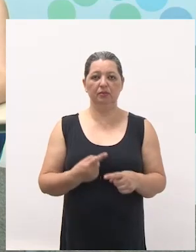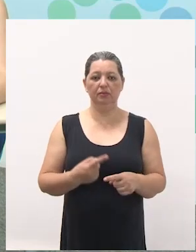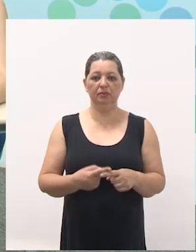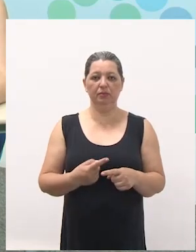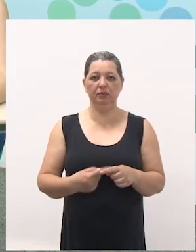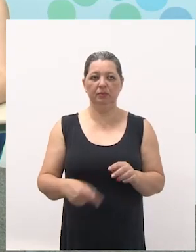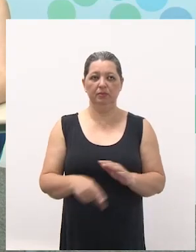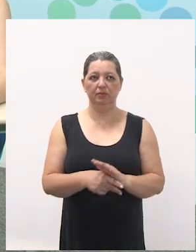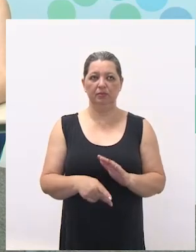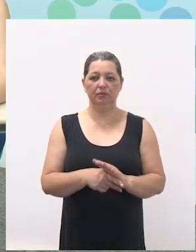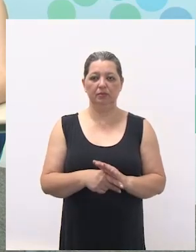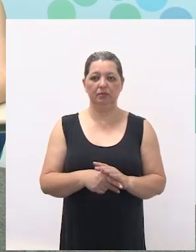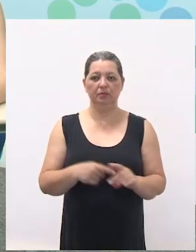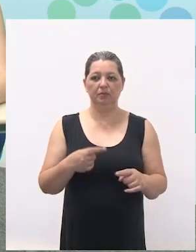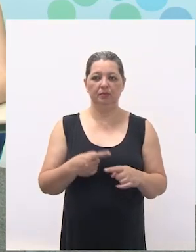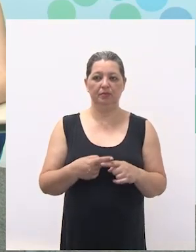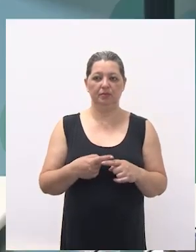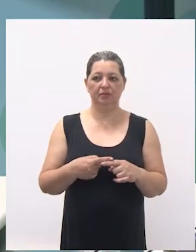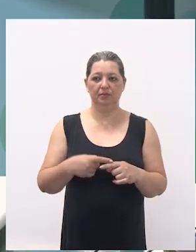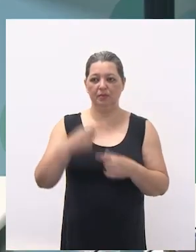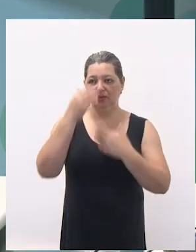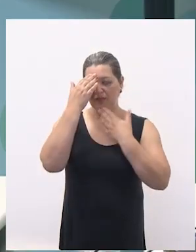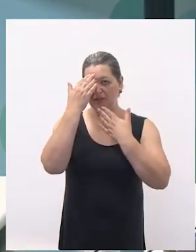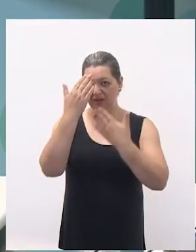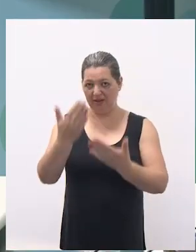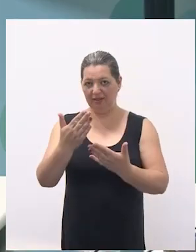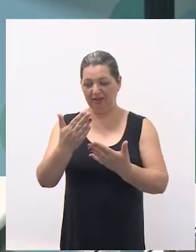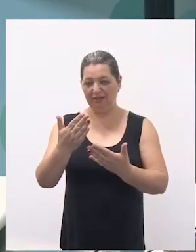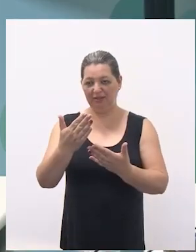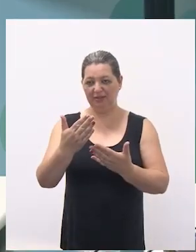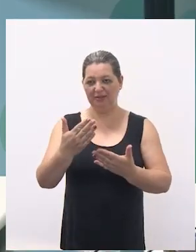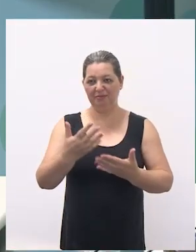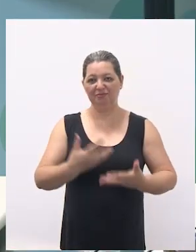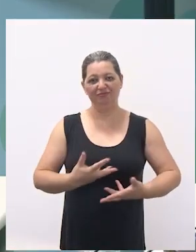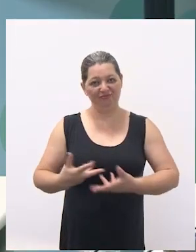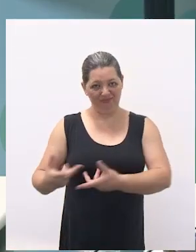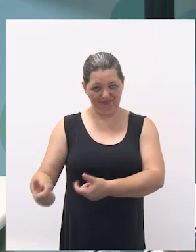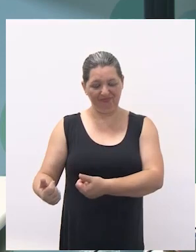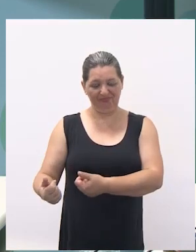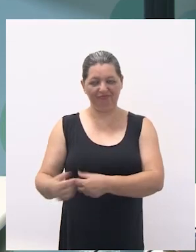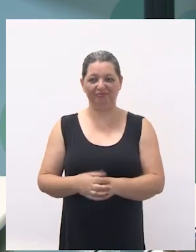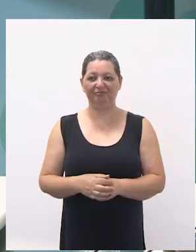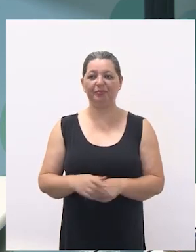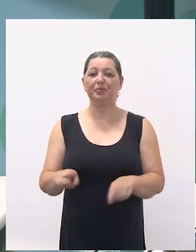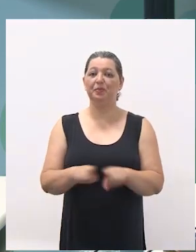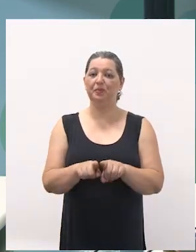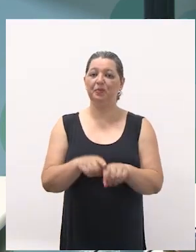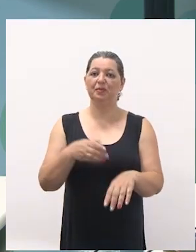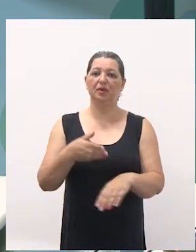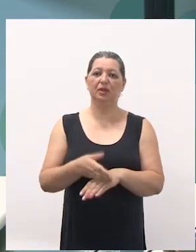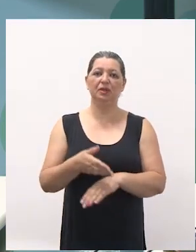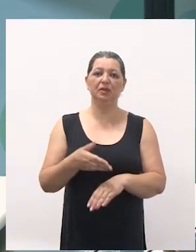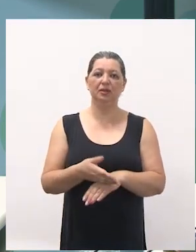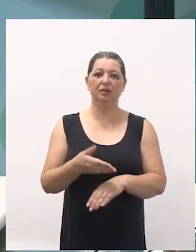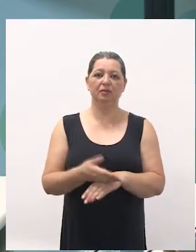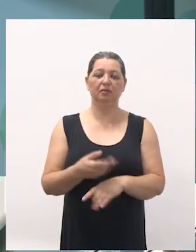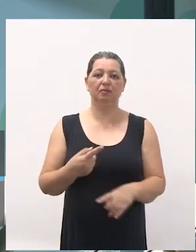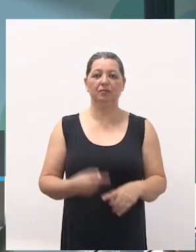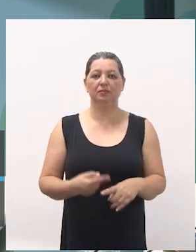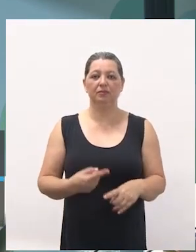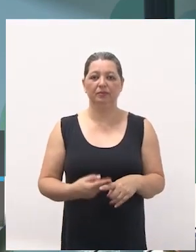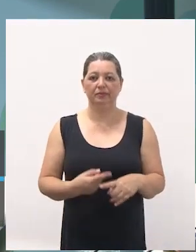sobre o Classroom. Eu que agradeço, né, o convite da Ana Paula e poder contribuir com os professores da rede,